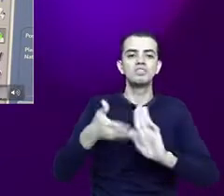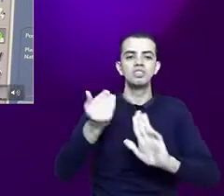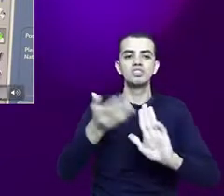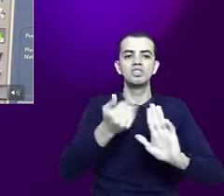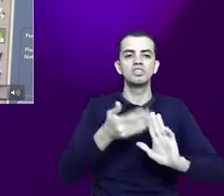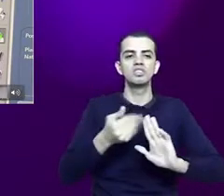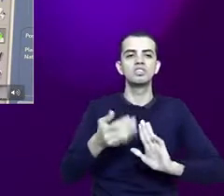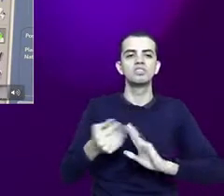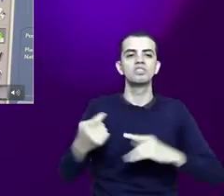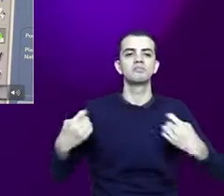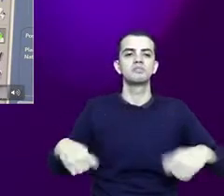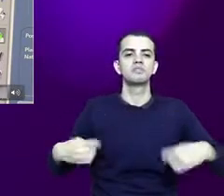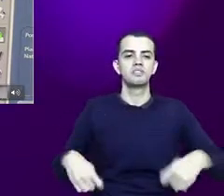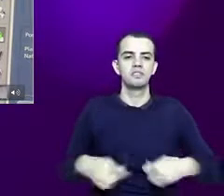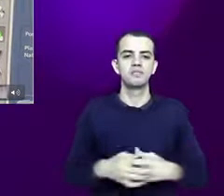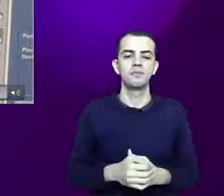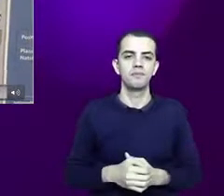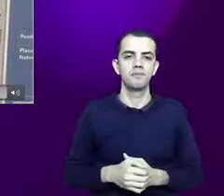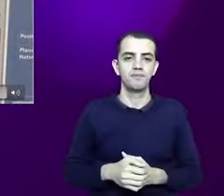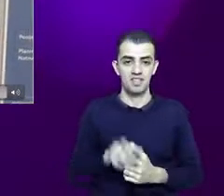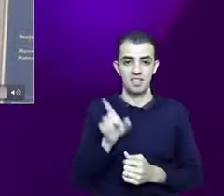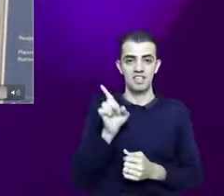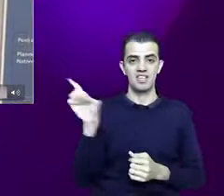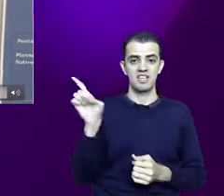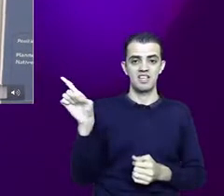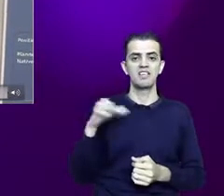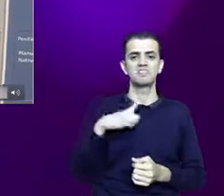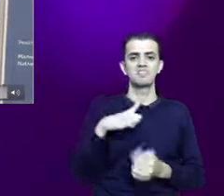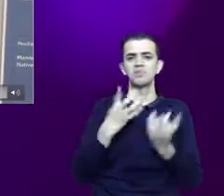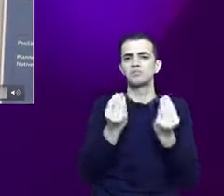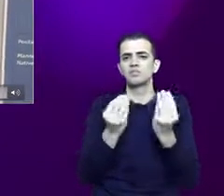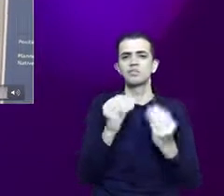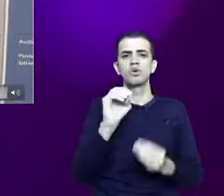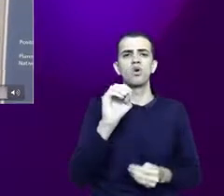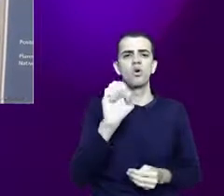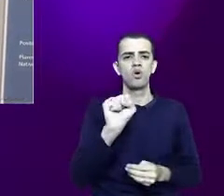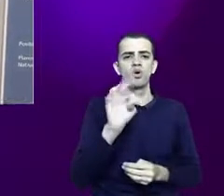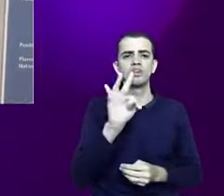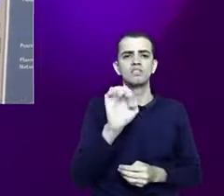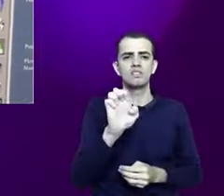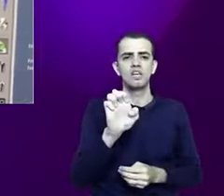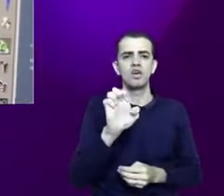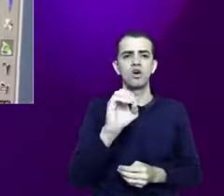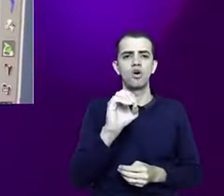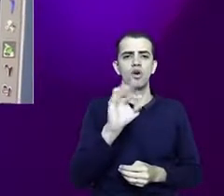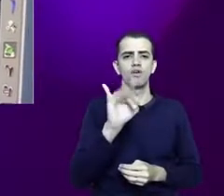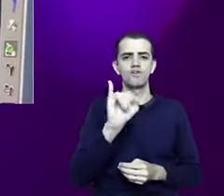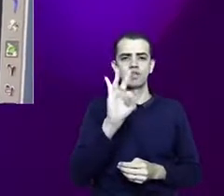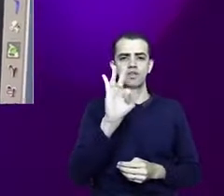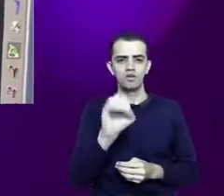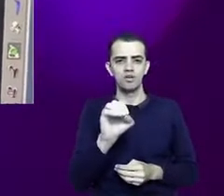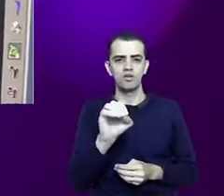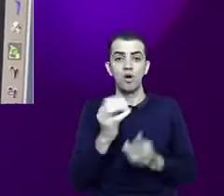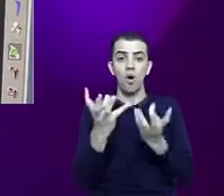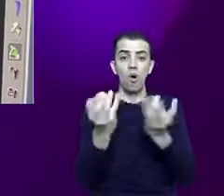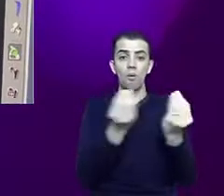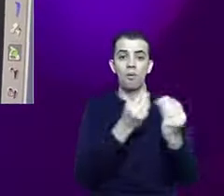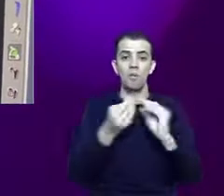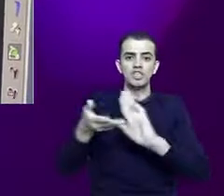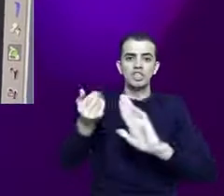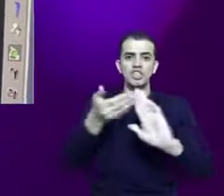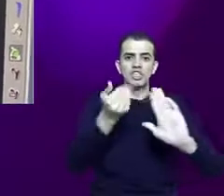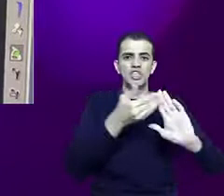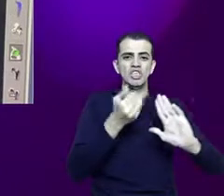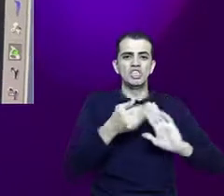Esse caso, um caso com muito osteófito, olha só para vocês verem a quantidade que a gente precisou ressecar,